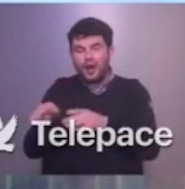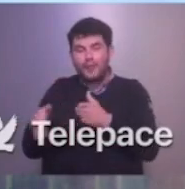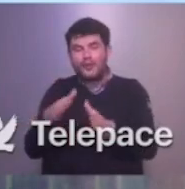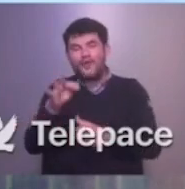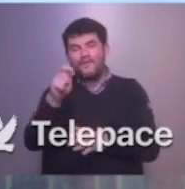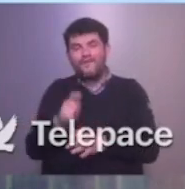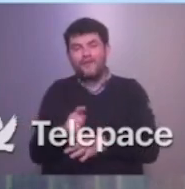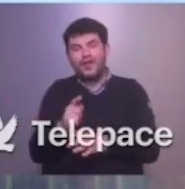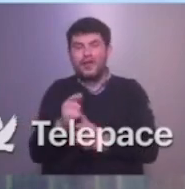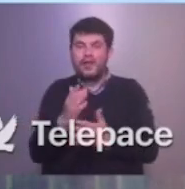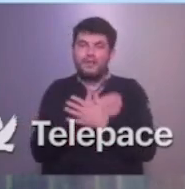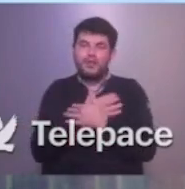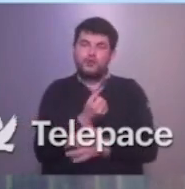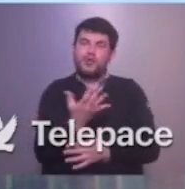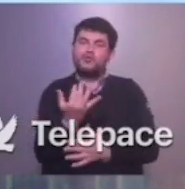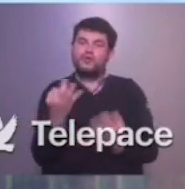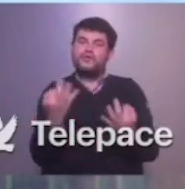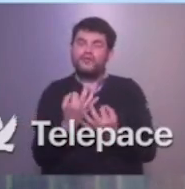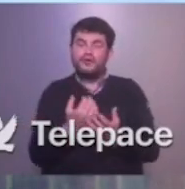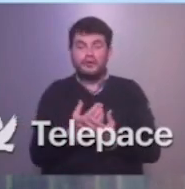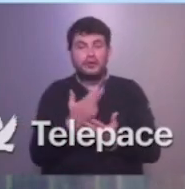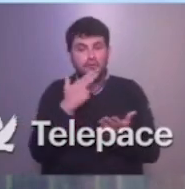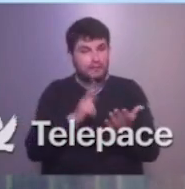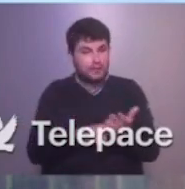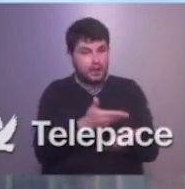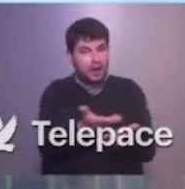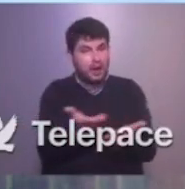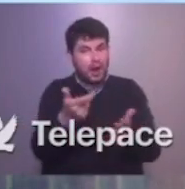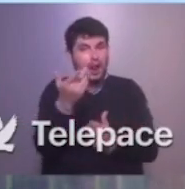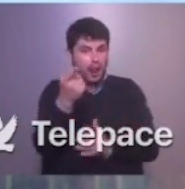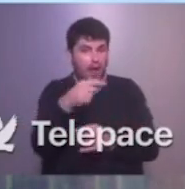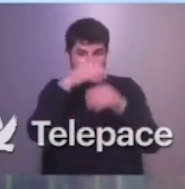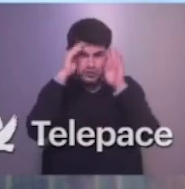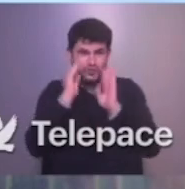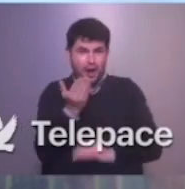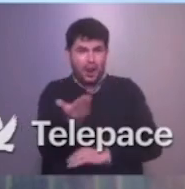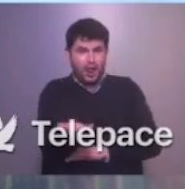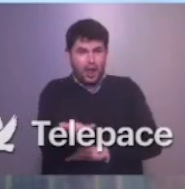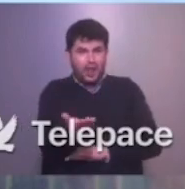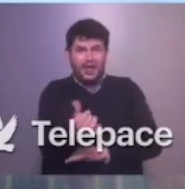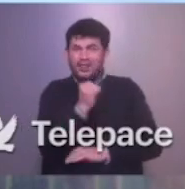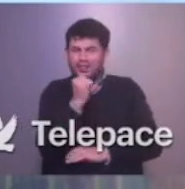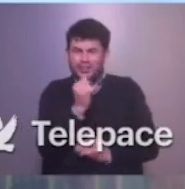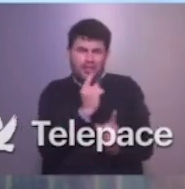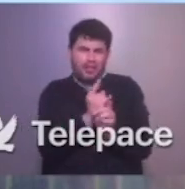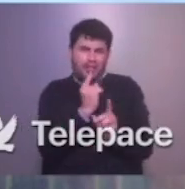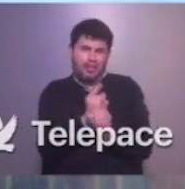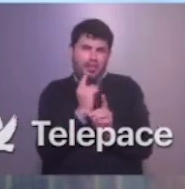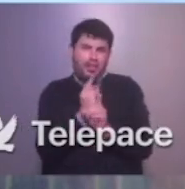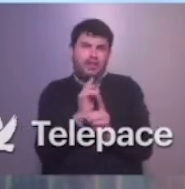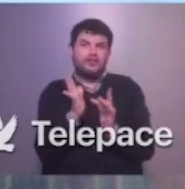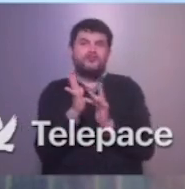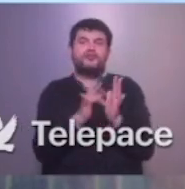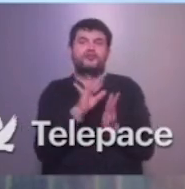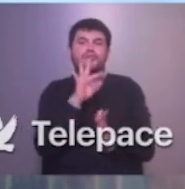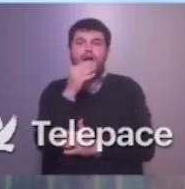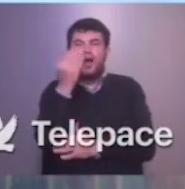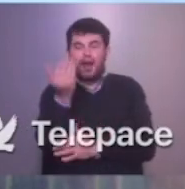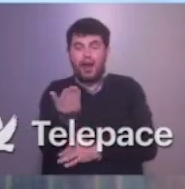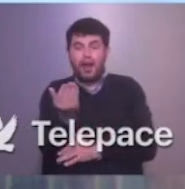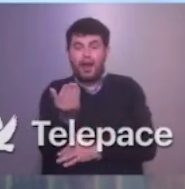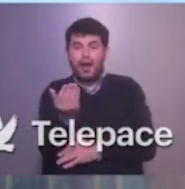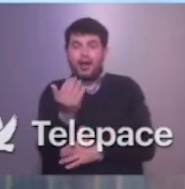percurso da fé dos discípulos. Na realidade, lá estava ela, como sempre, a mãe de Jesus